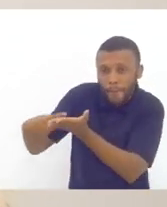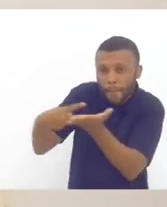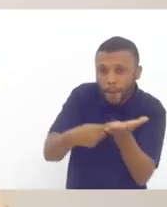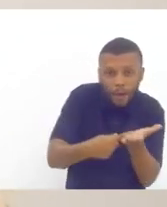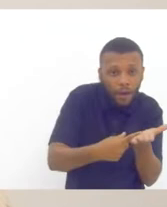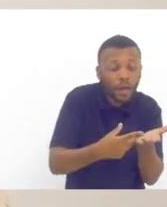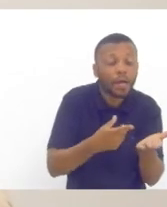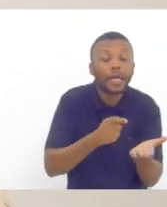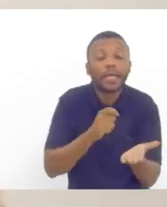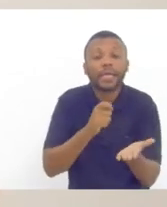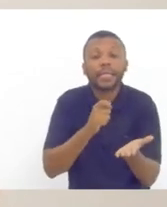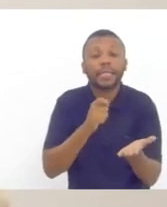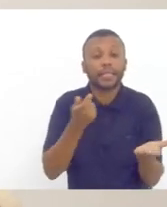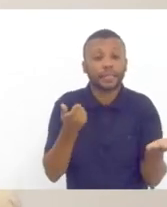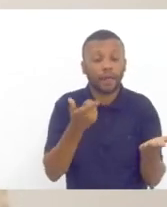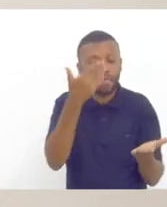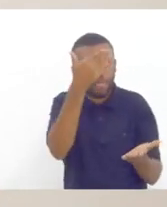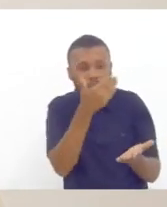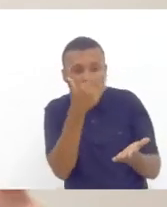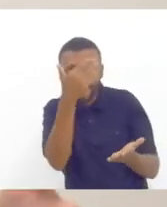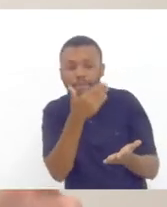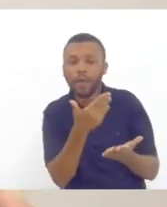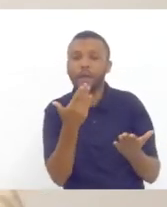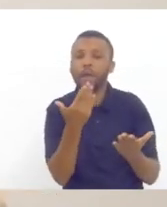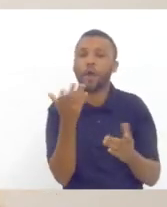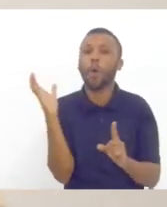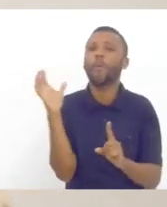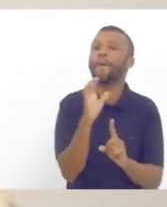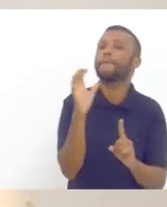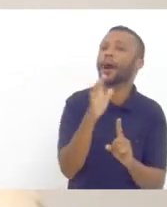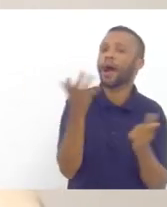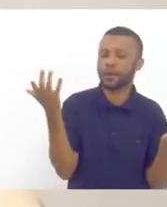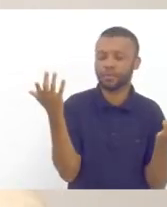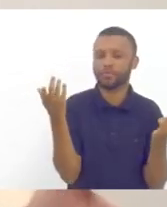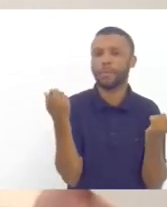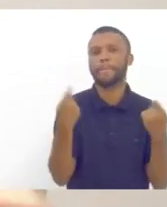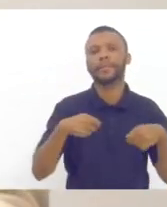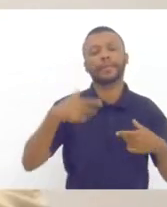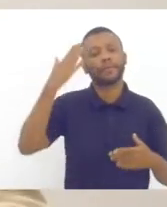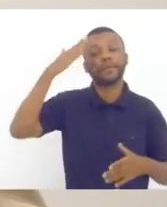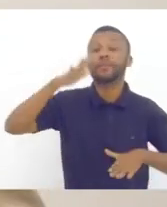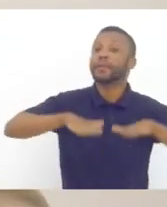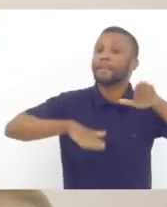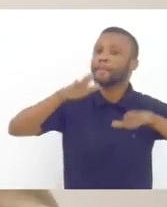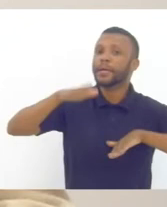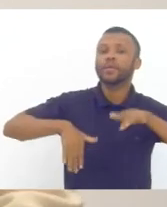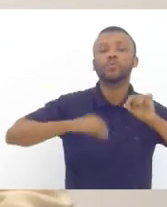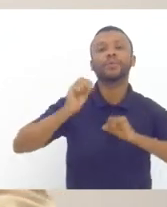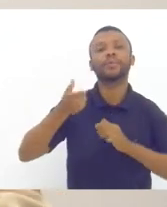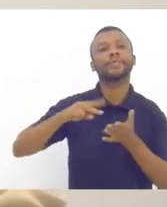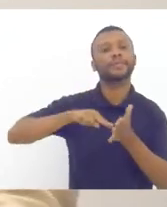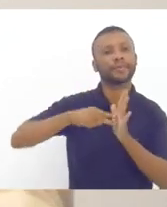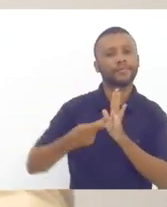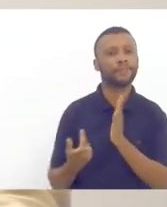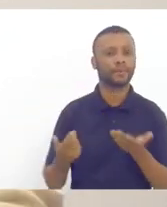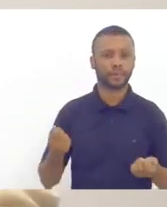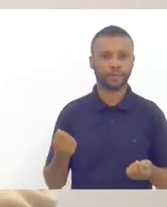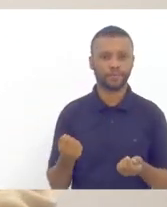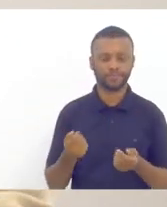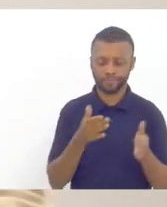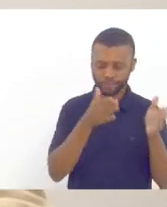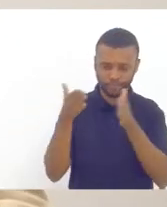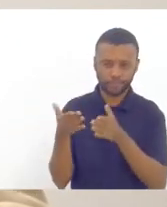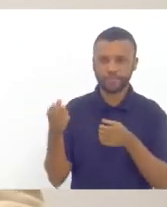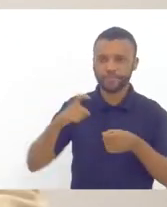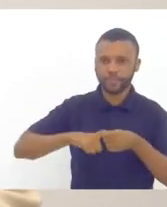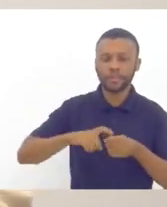impacto. Então, não existe bom senso, você não sabe qual é o impacto, depende, né, do que isso vai representar. Então, vamos retomar aqui a nossa